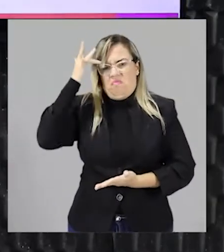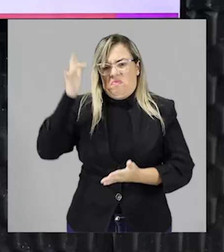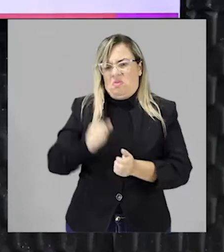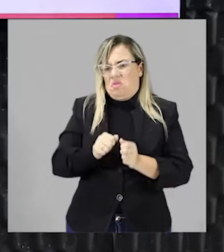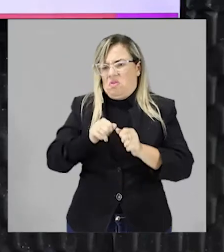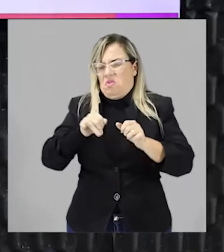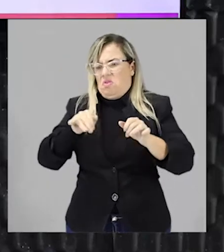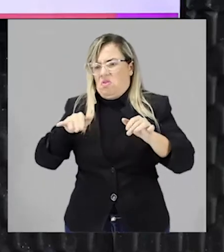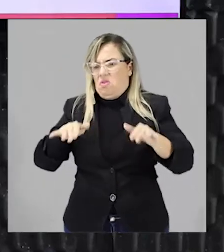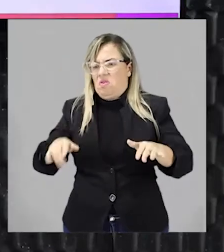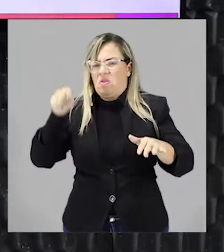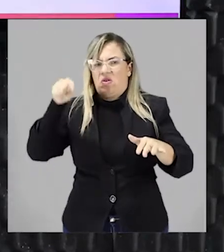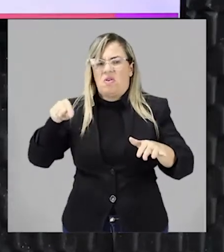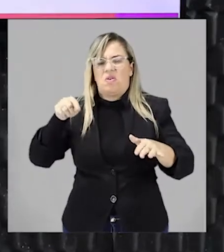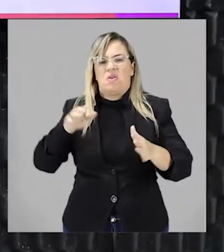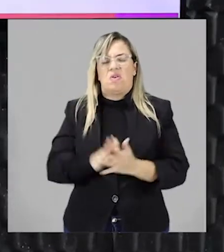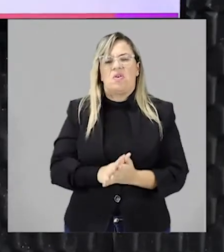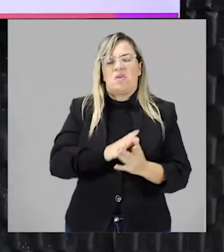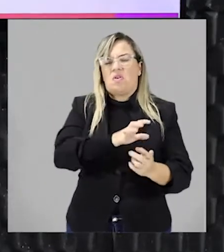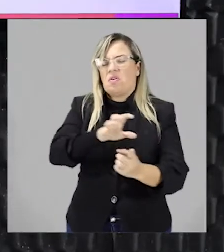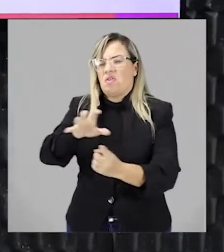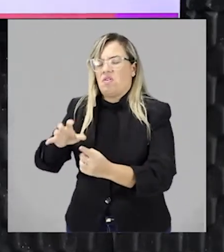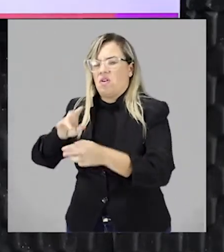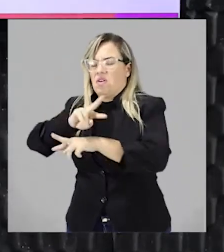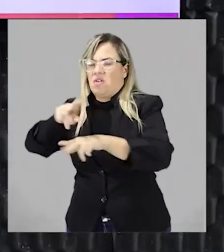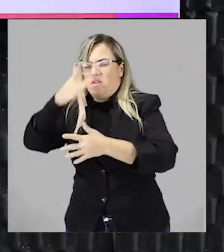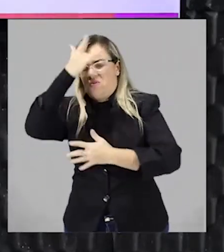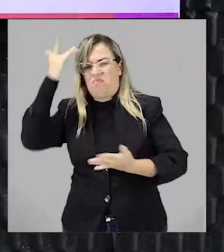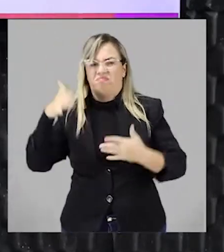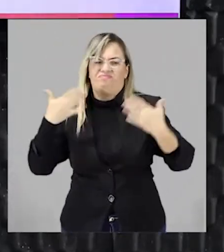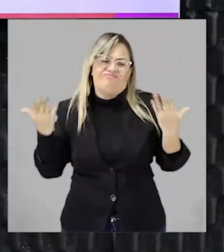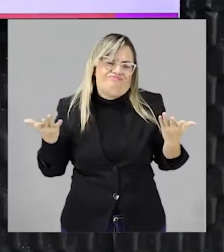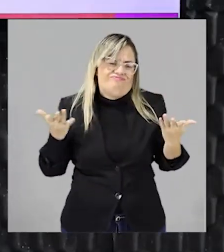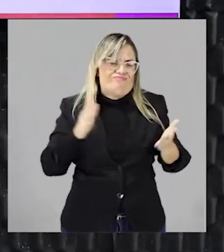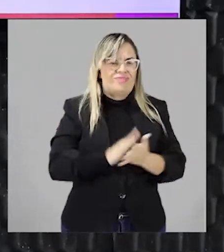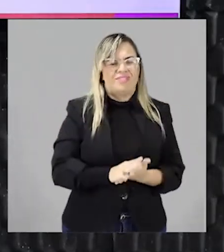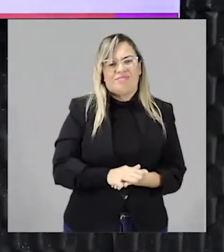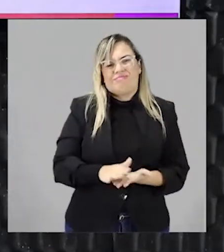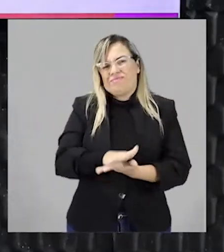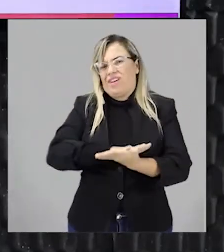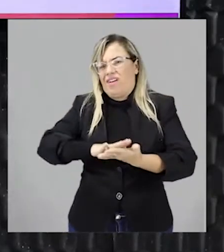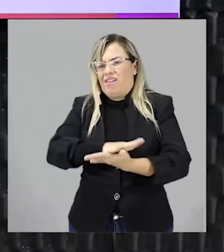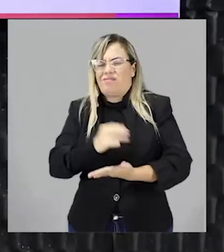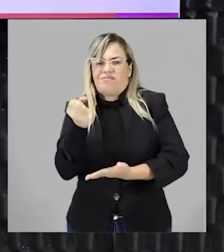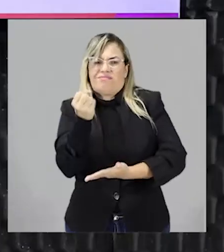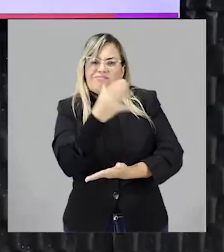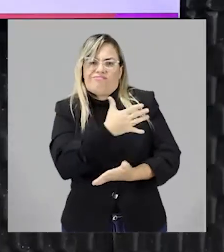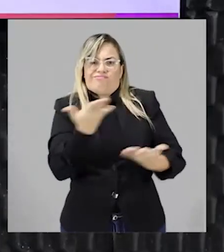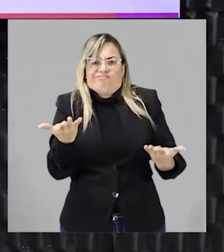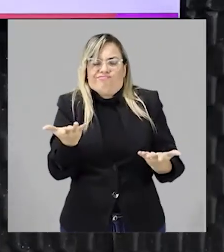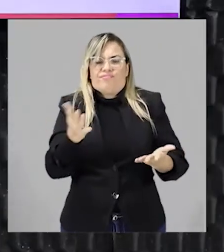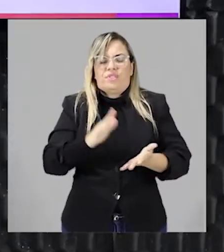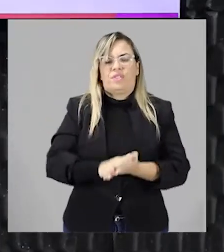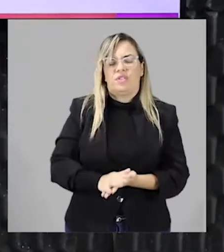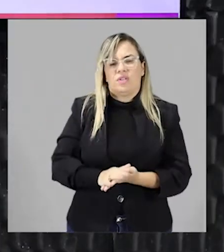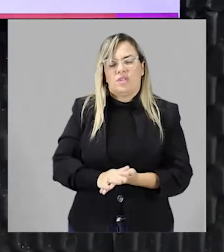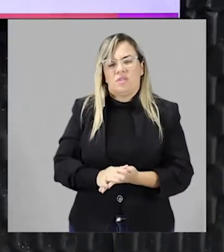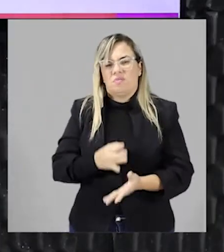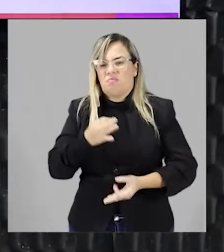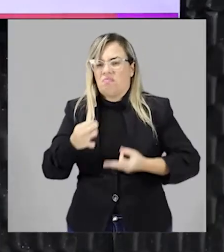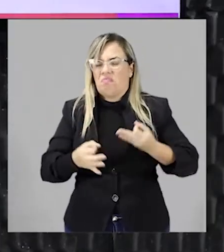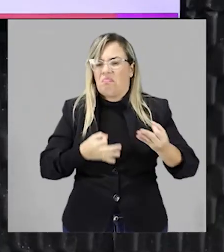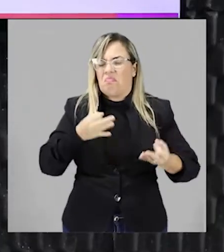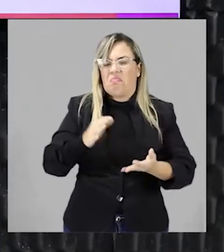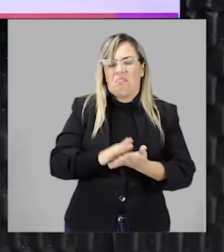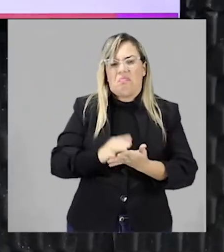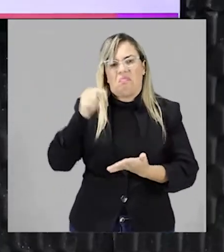um argumento muito vago, um argumento muito amplo. Não traz nada de novo nesse argumento. Fica muito superficial.